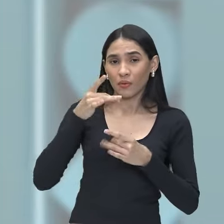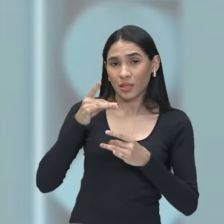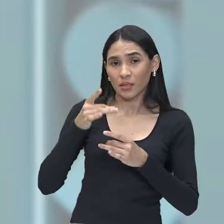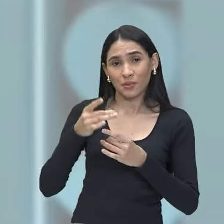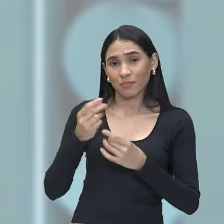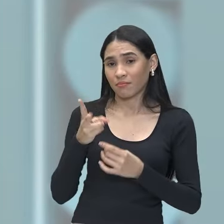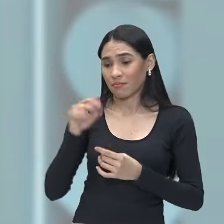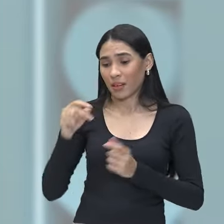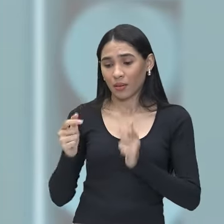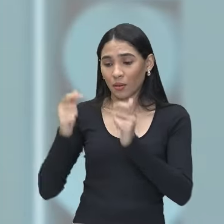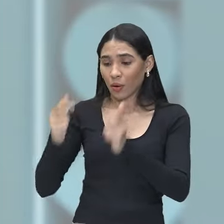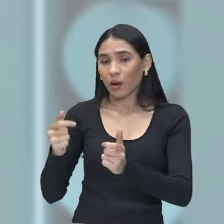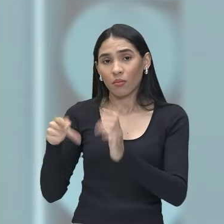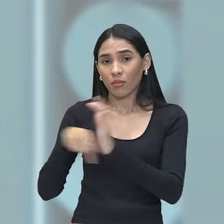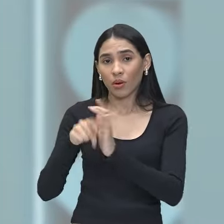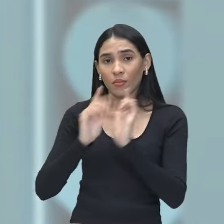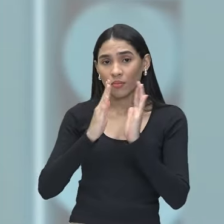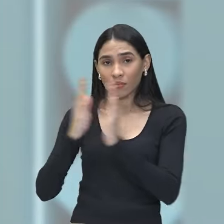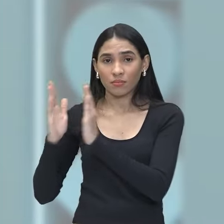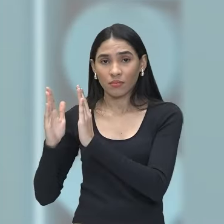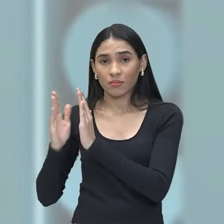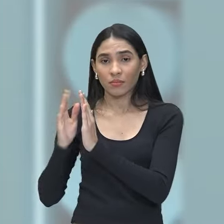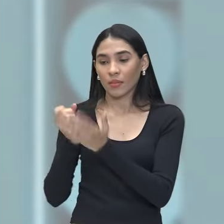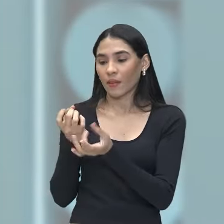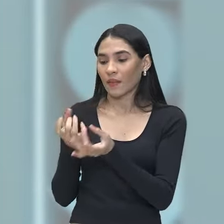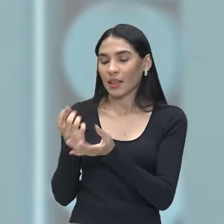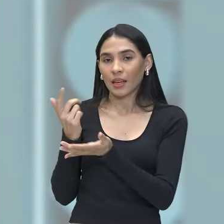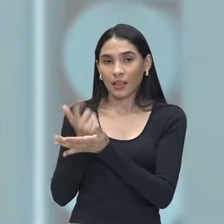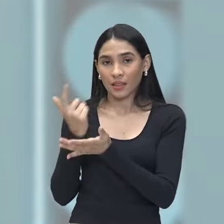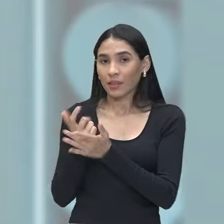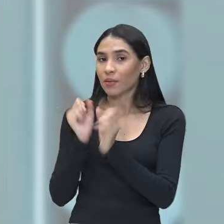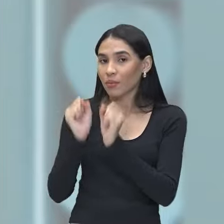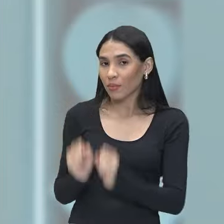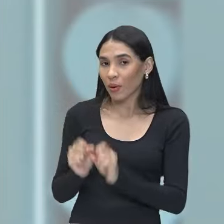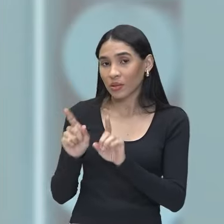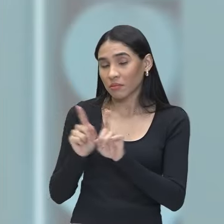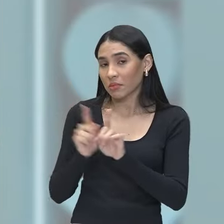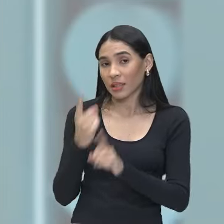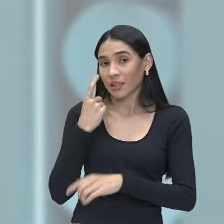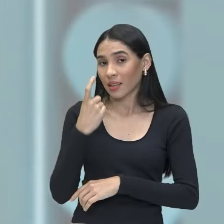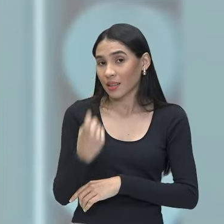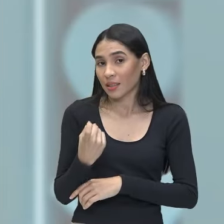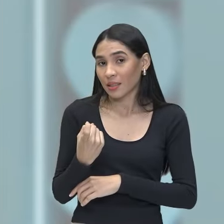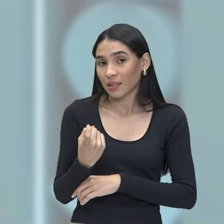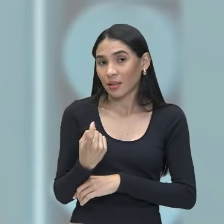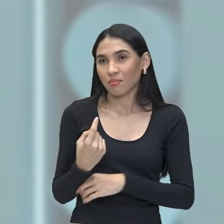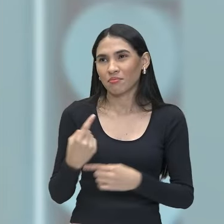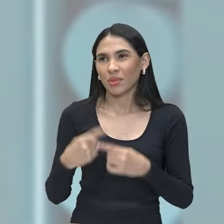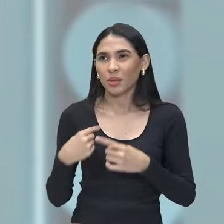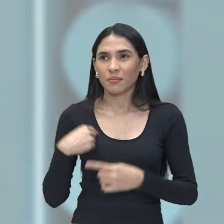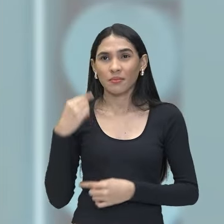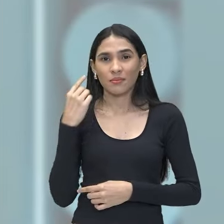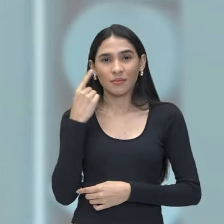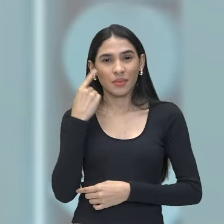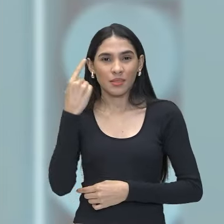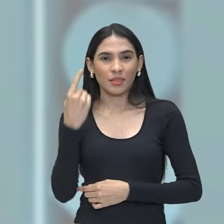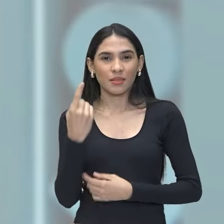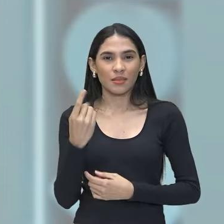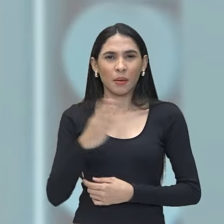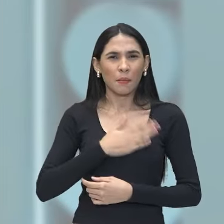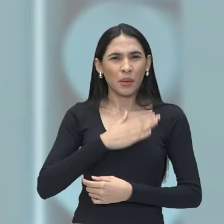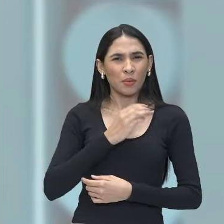livraria ou no lugar que venda livros, possa se interessar, porque fica pensando, meu Deus, como